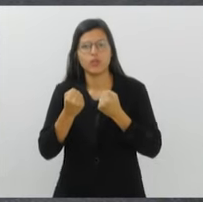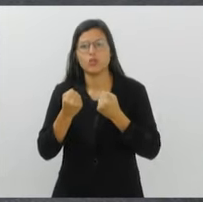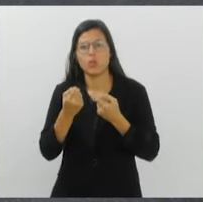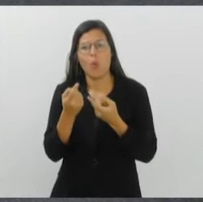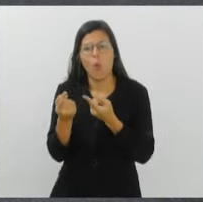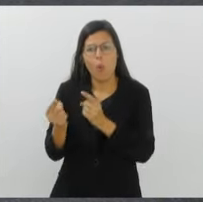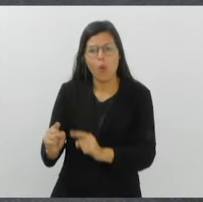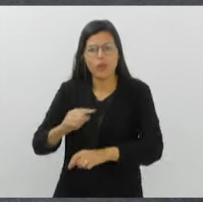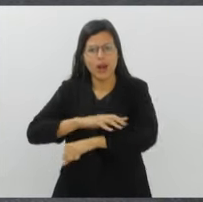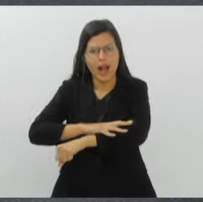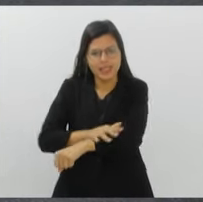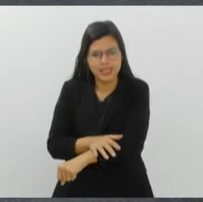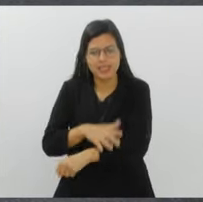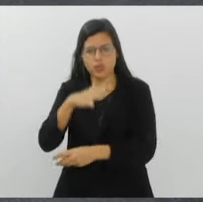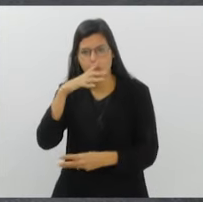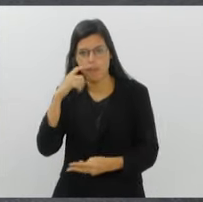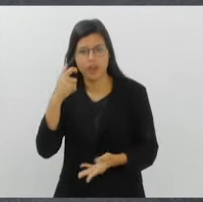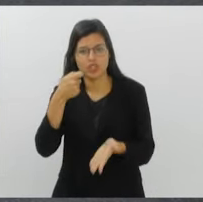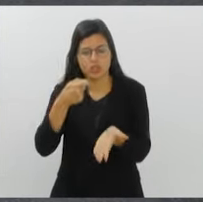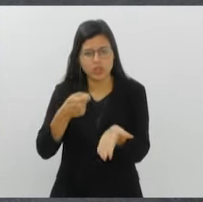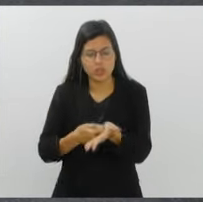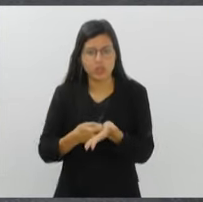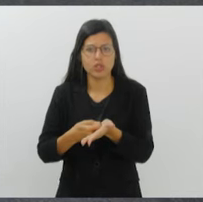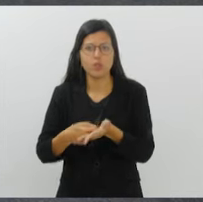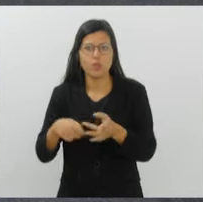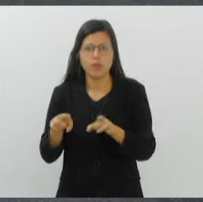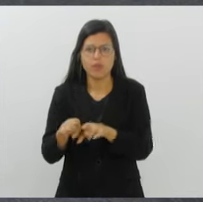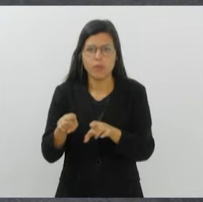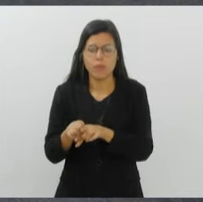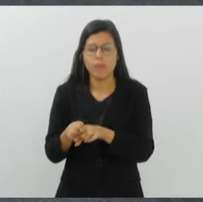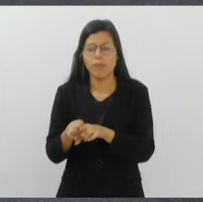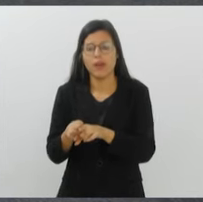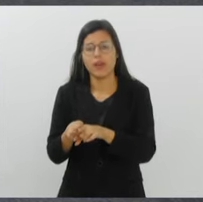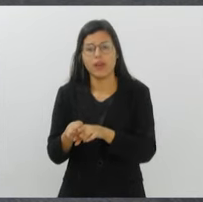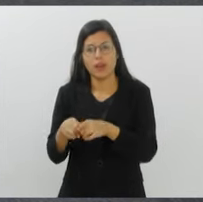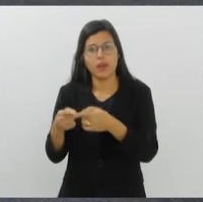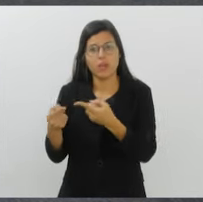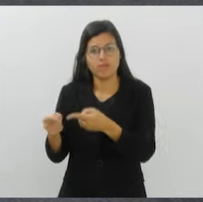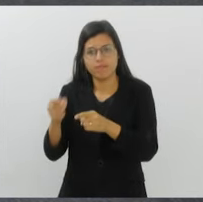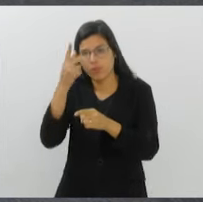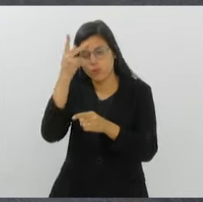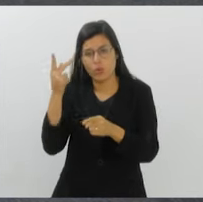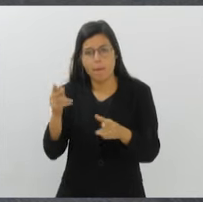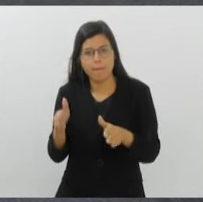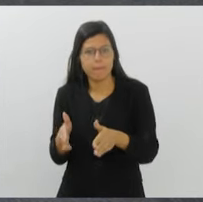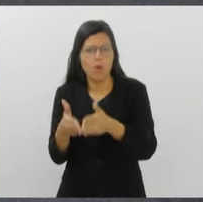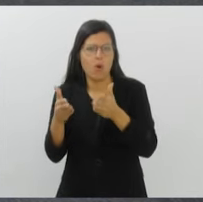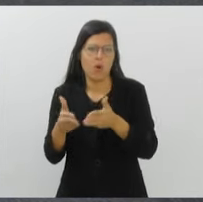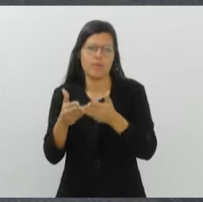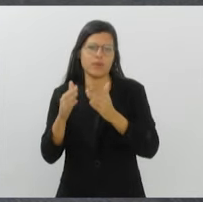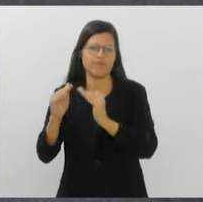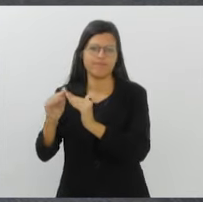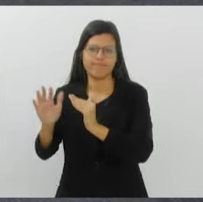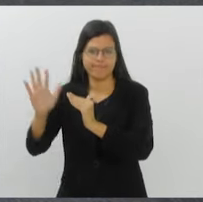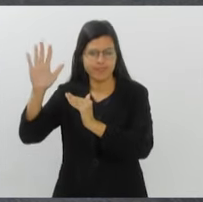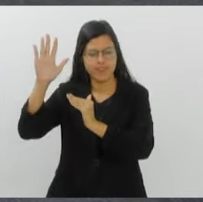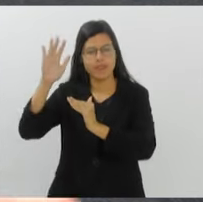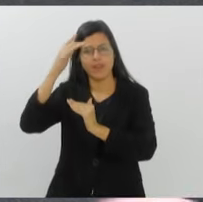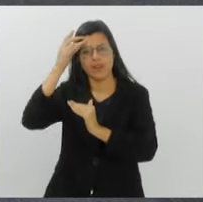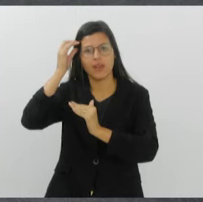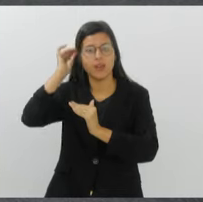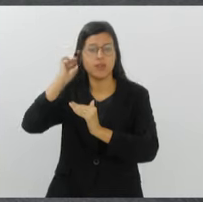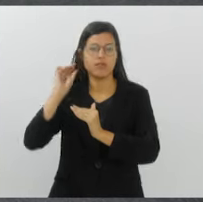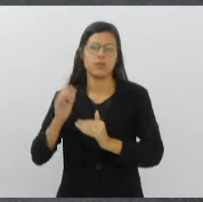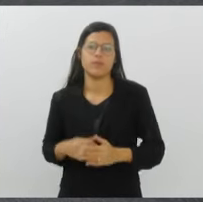a misoginia, que defende a população mais vulneráveis das favelas e periferias. Não à toa é